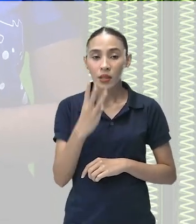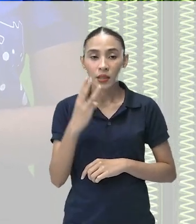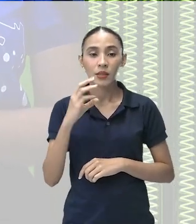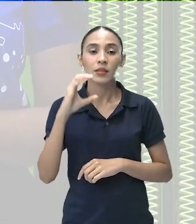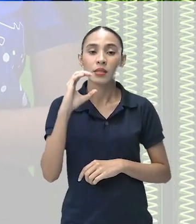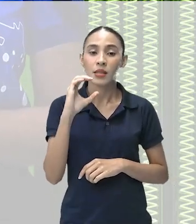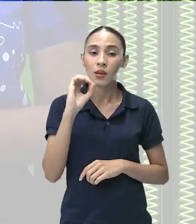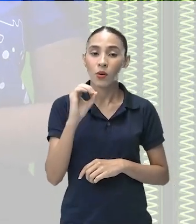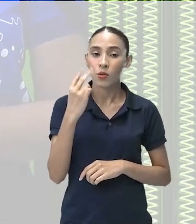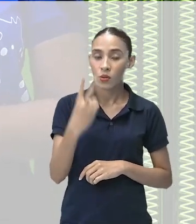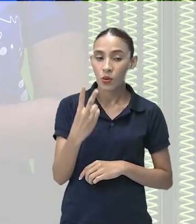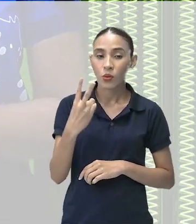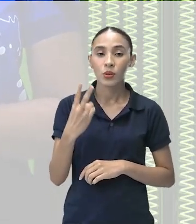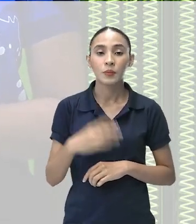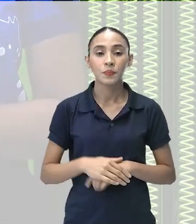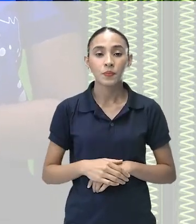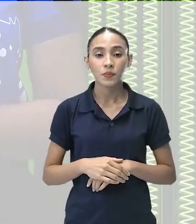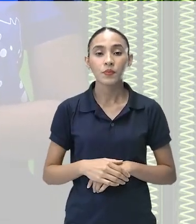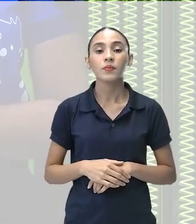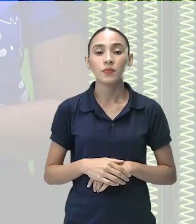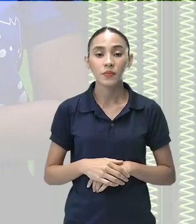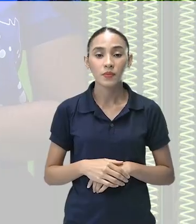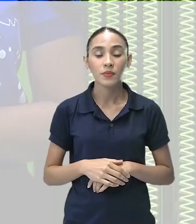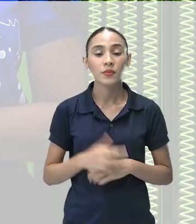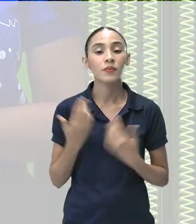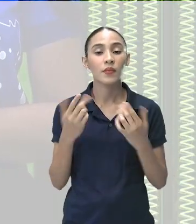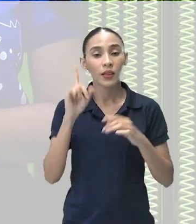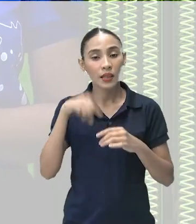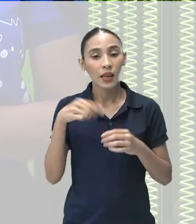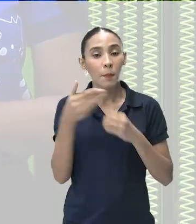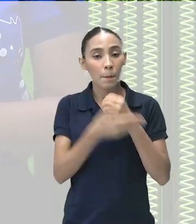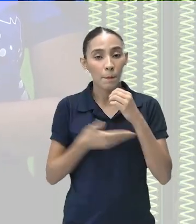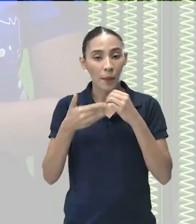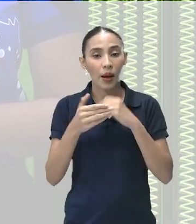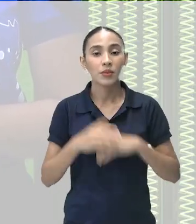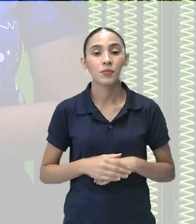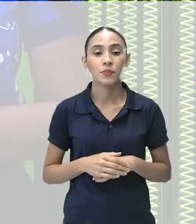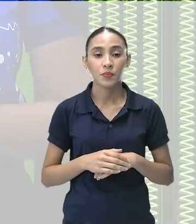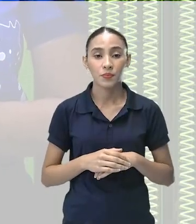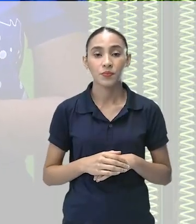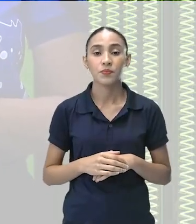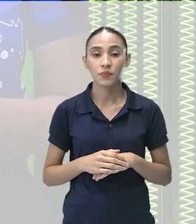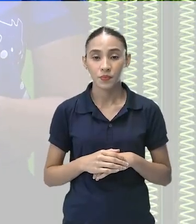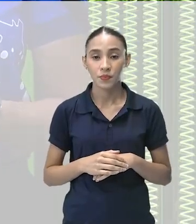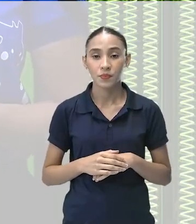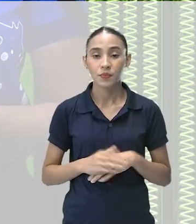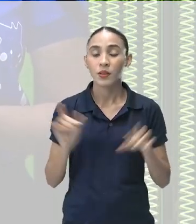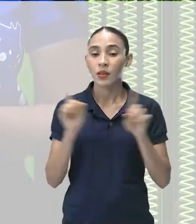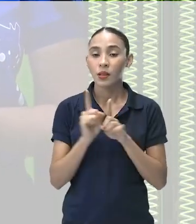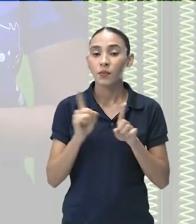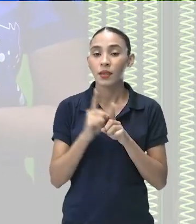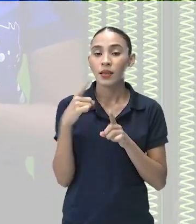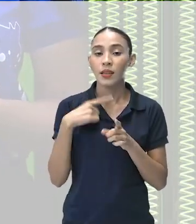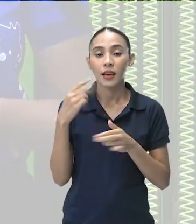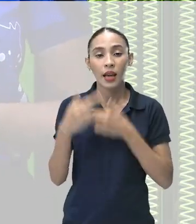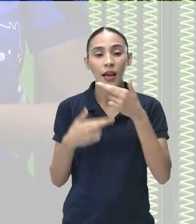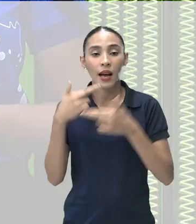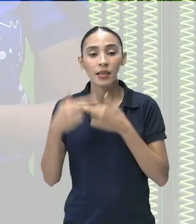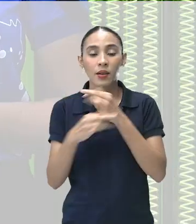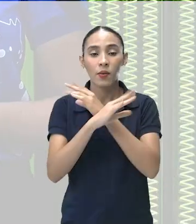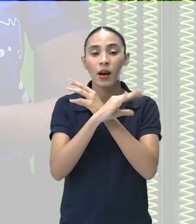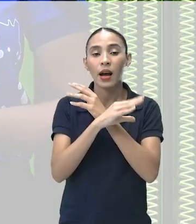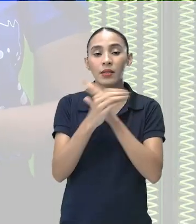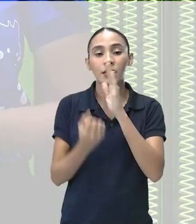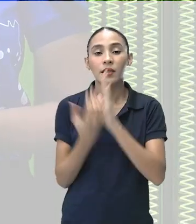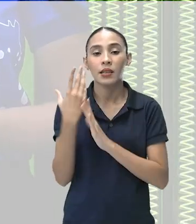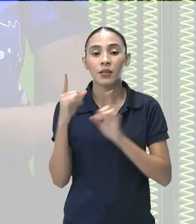o SO3, o gás carbônico, o CO2, que são básicos. Já os óxidos básicos, eles